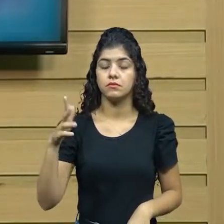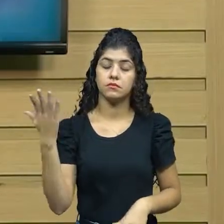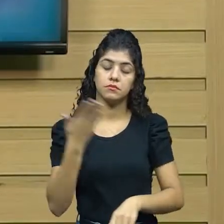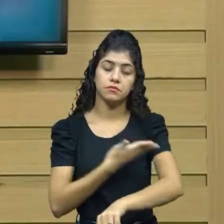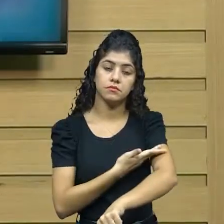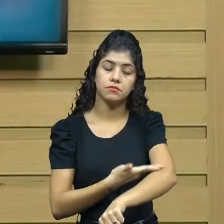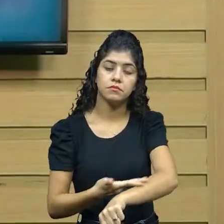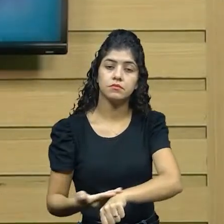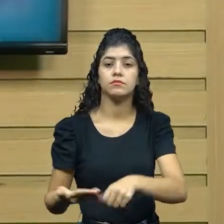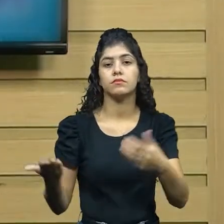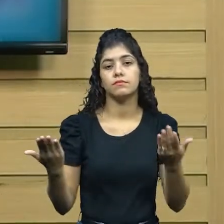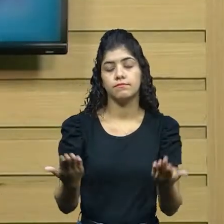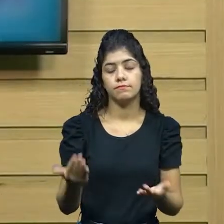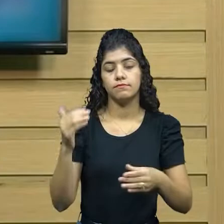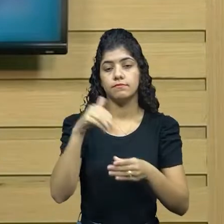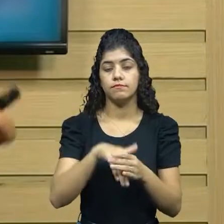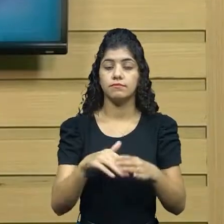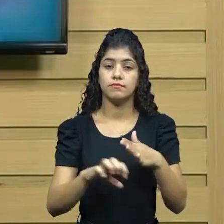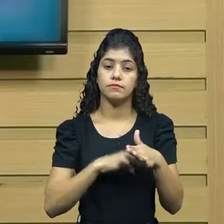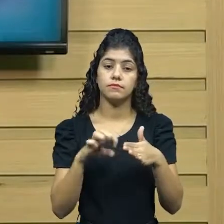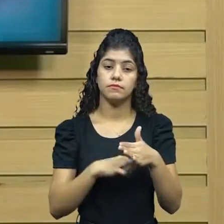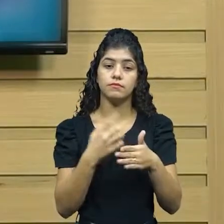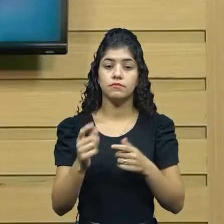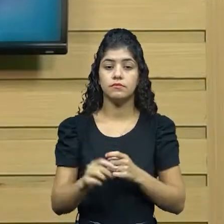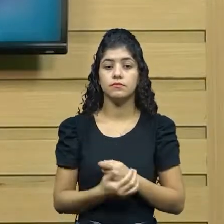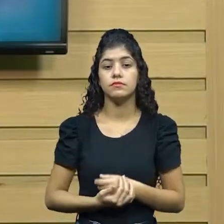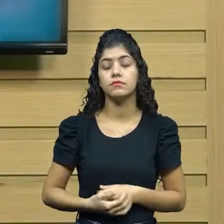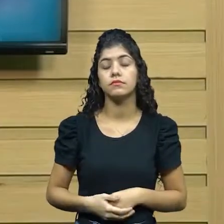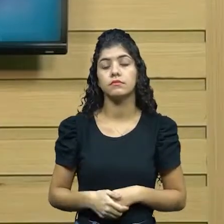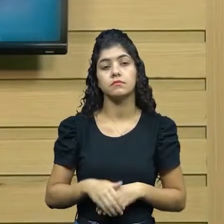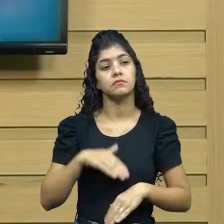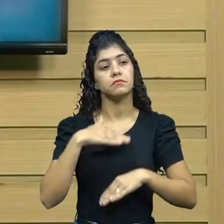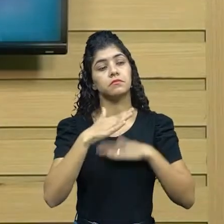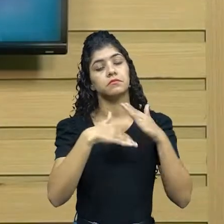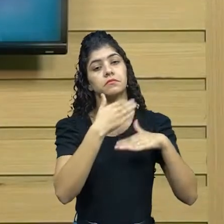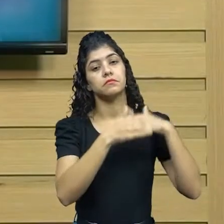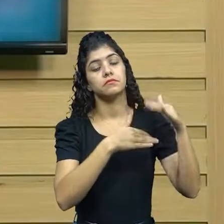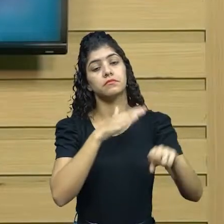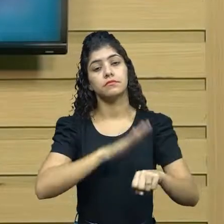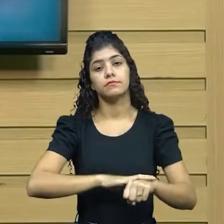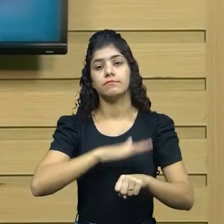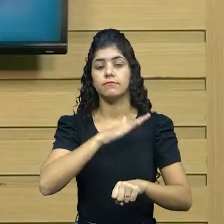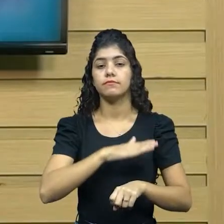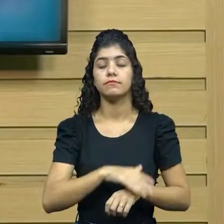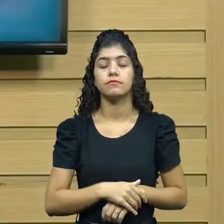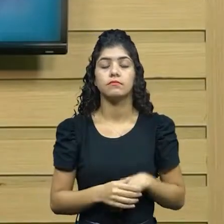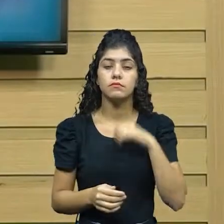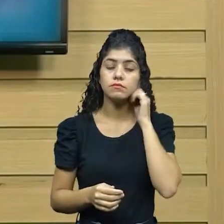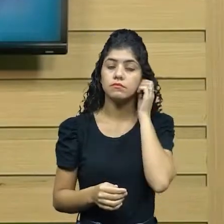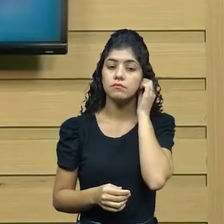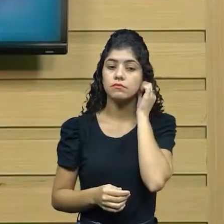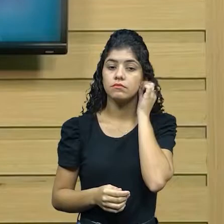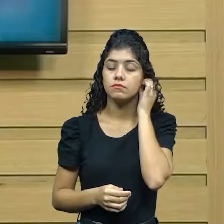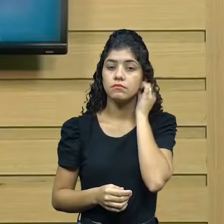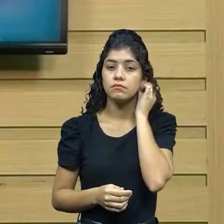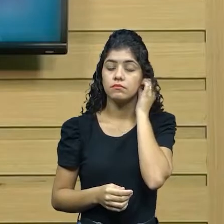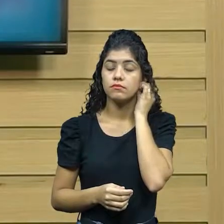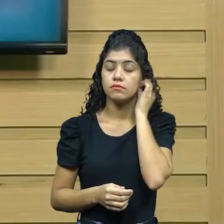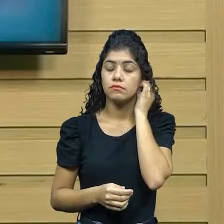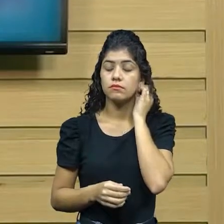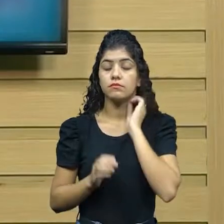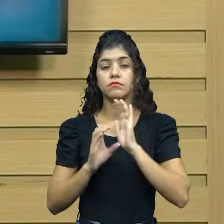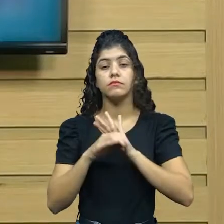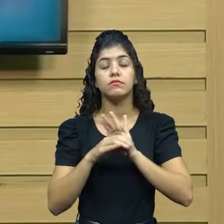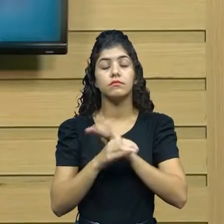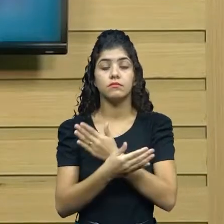isso dentro das organizações. É um marketing que está mais em crescimento, é o marketing digital. Então, para conceituar um pouquinho o